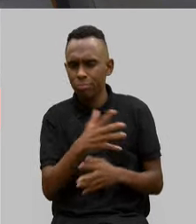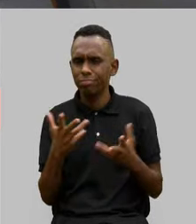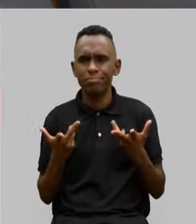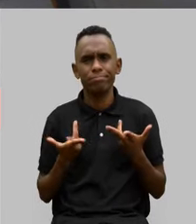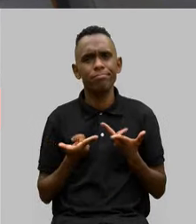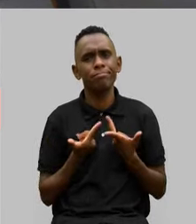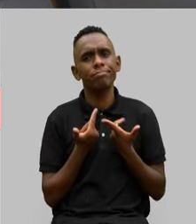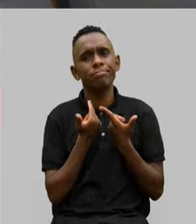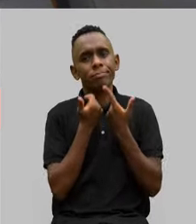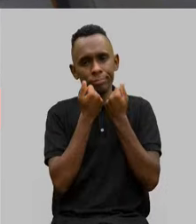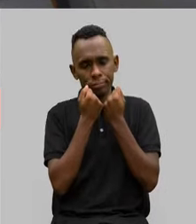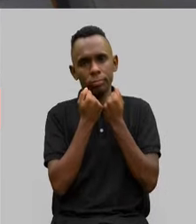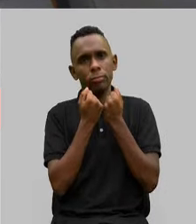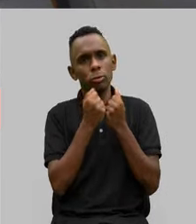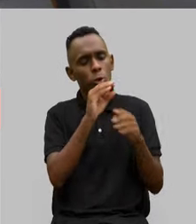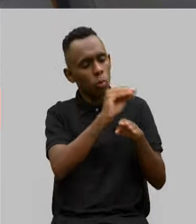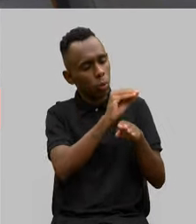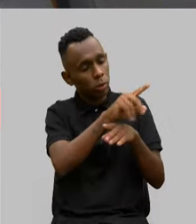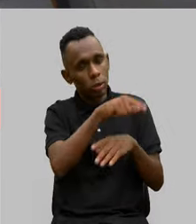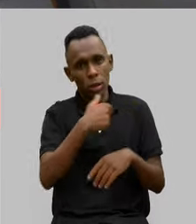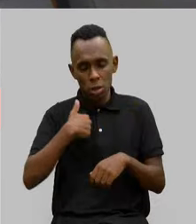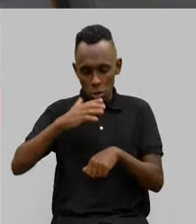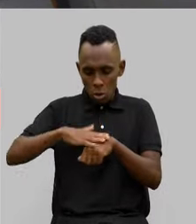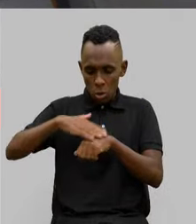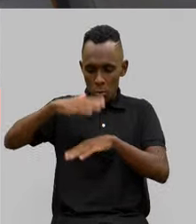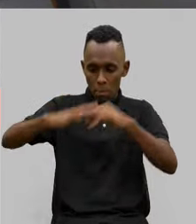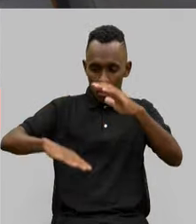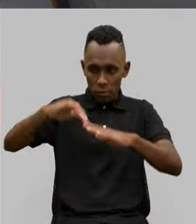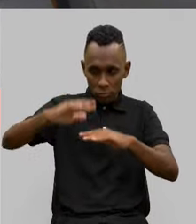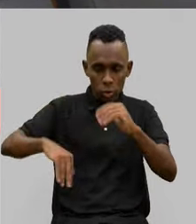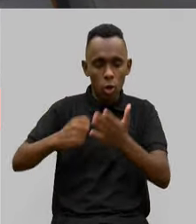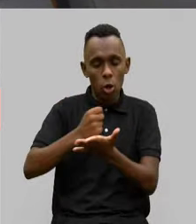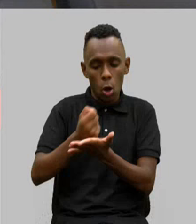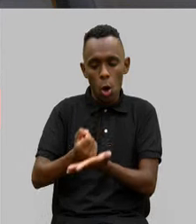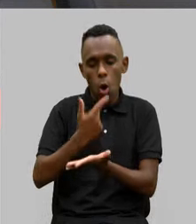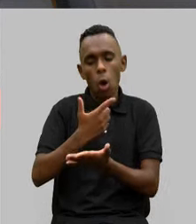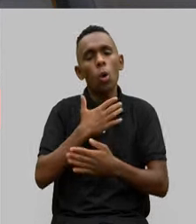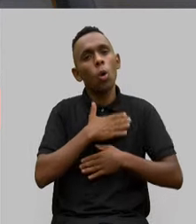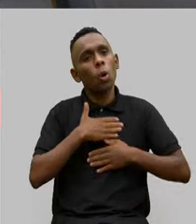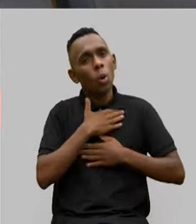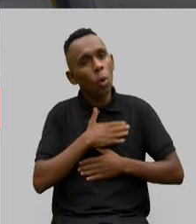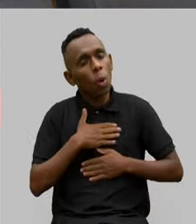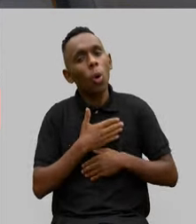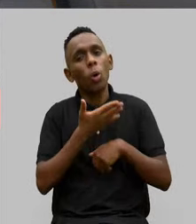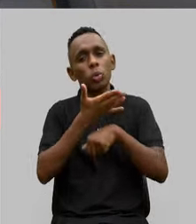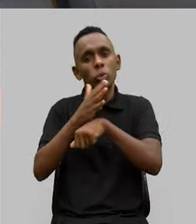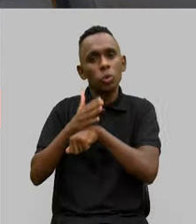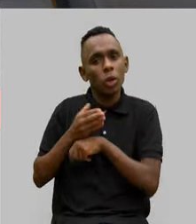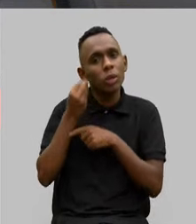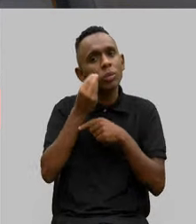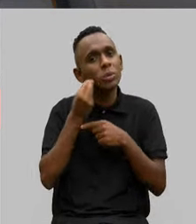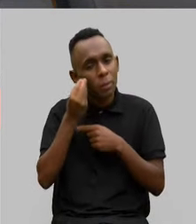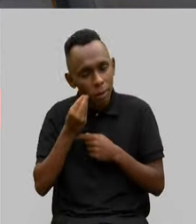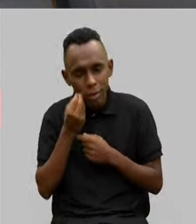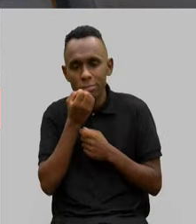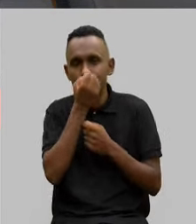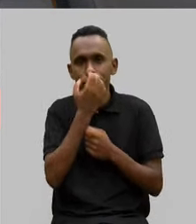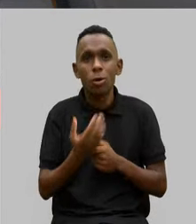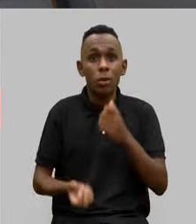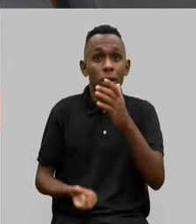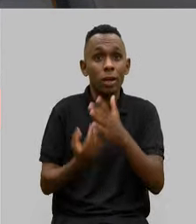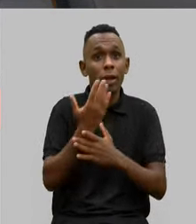maravilhoso eu como farmacêutica né que gosto muito de boas práticas de fabricação